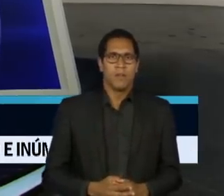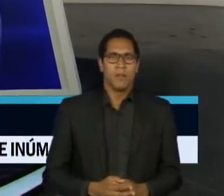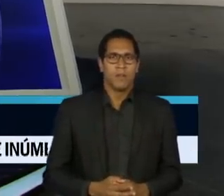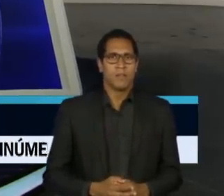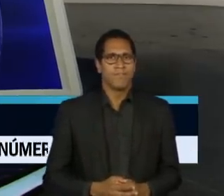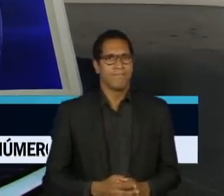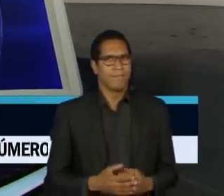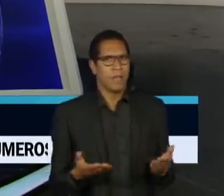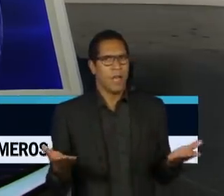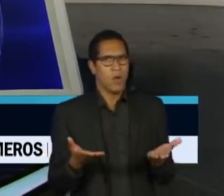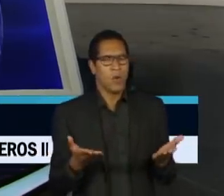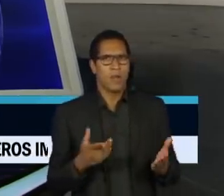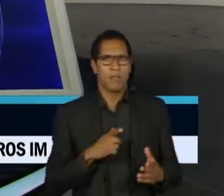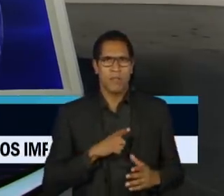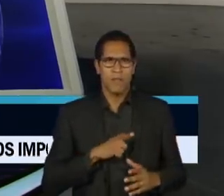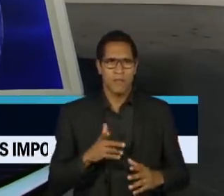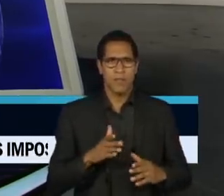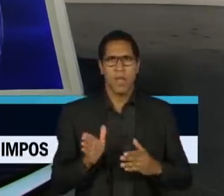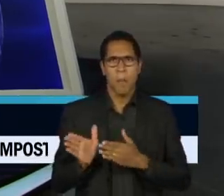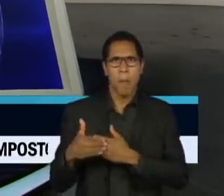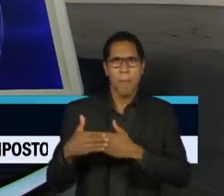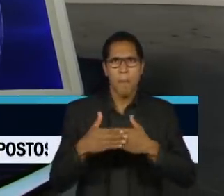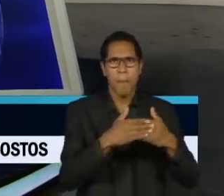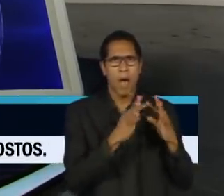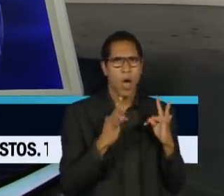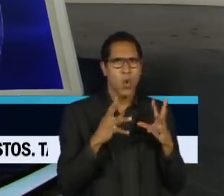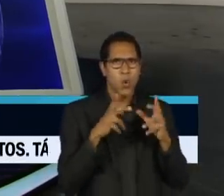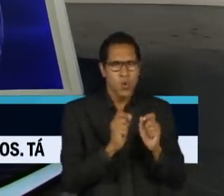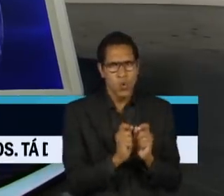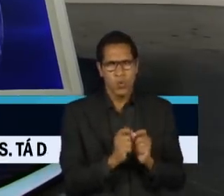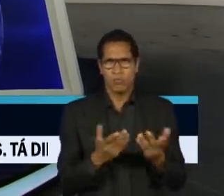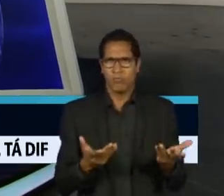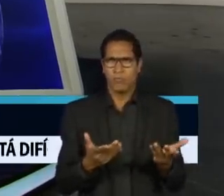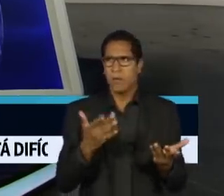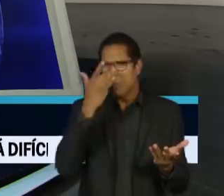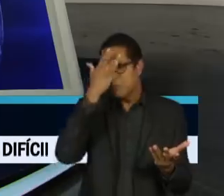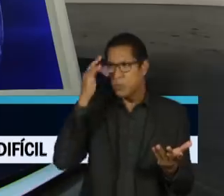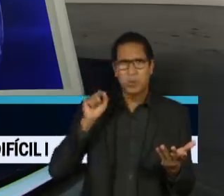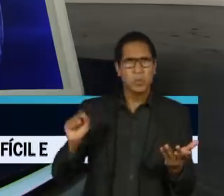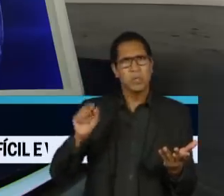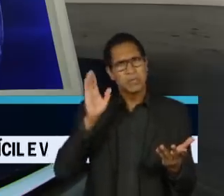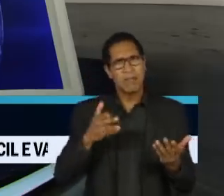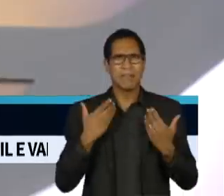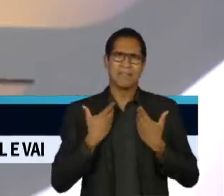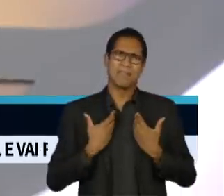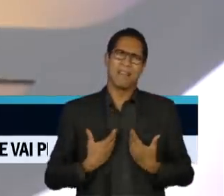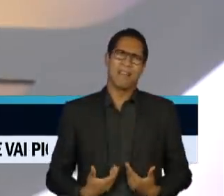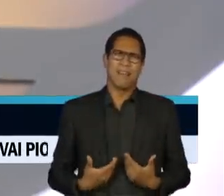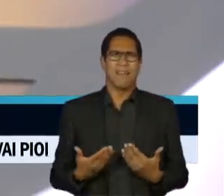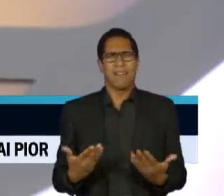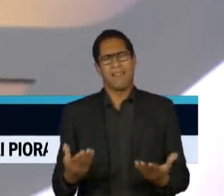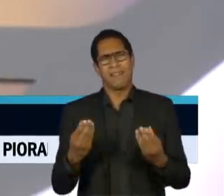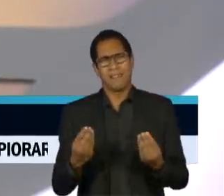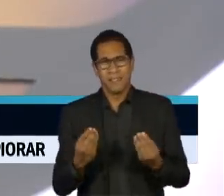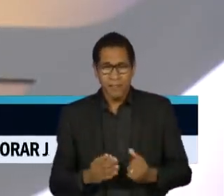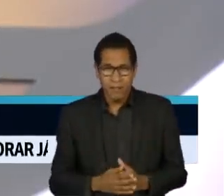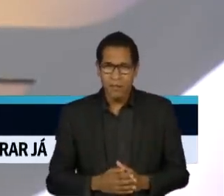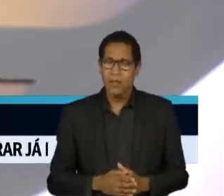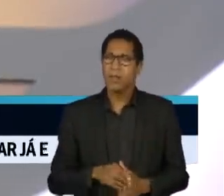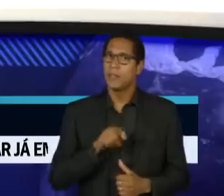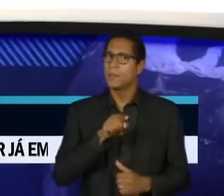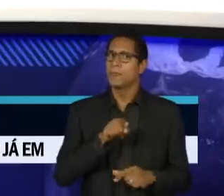medidas restritivas num momento em que as pessoas já estão bastante cansadas tem um custo político